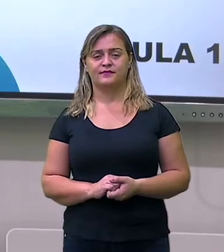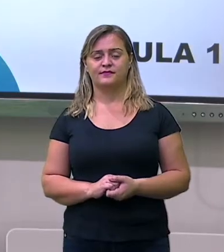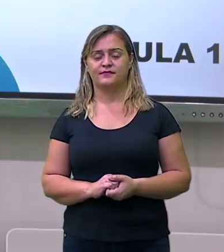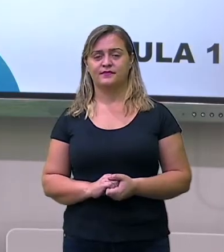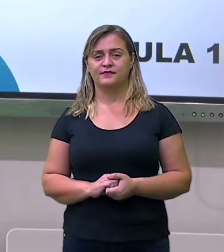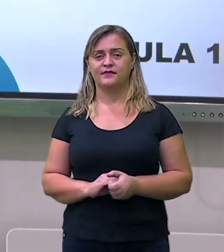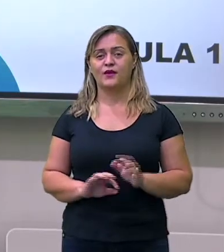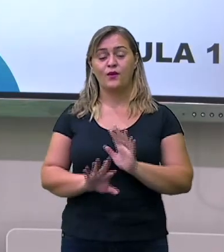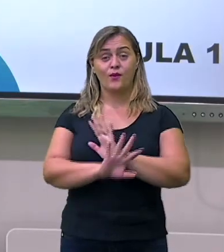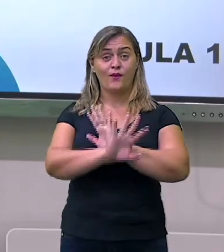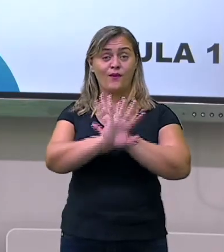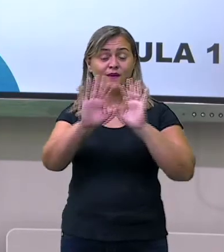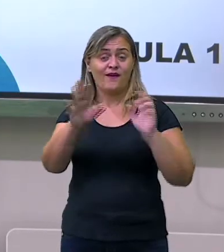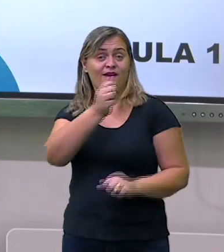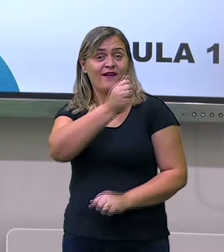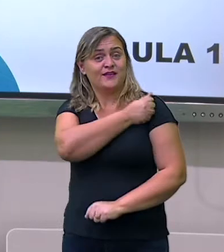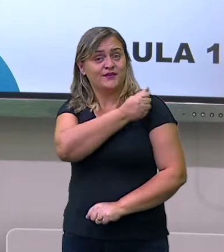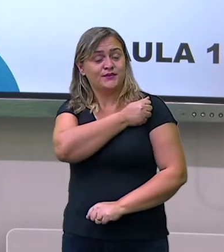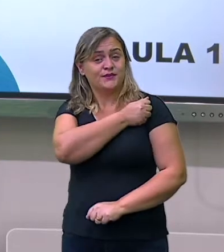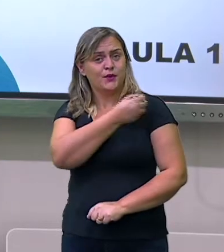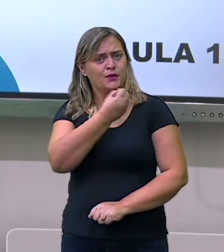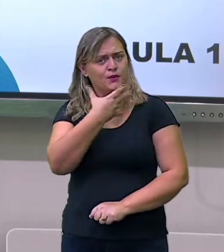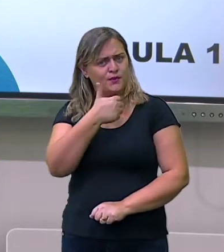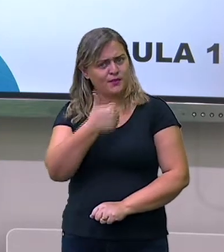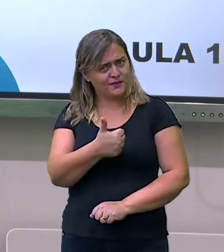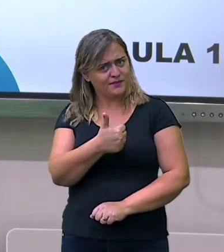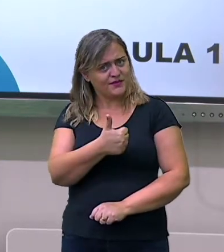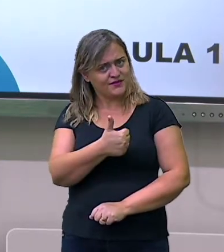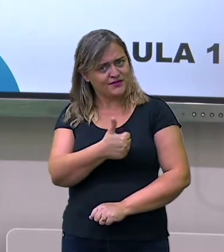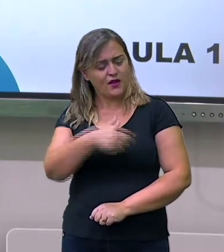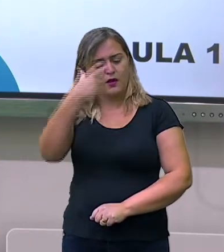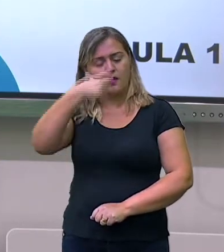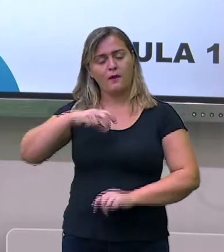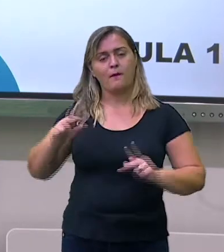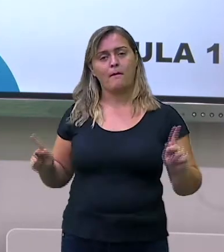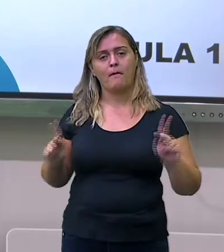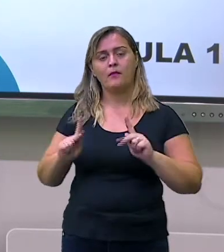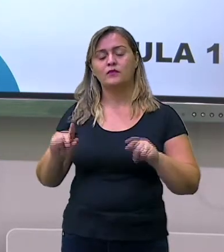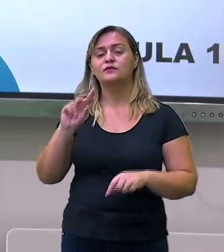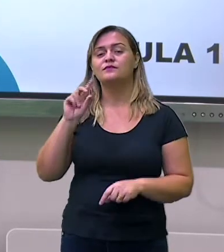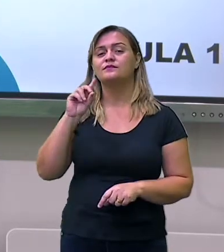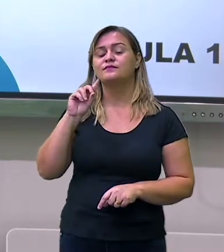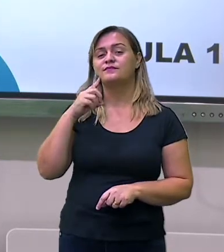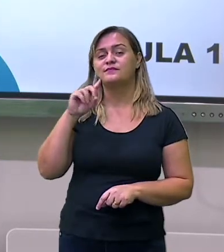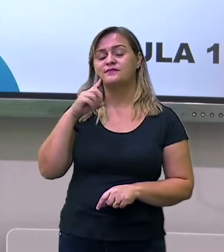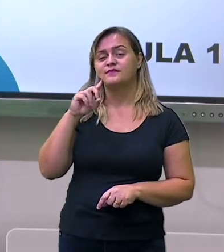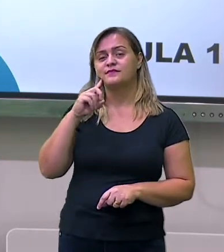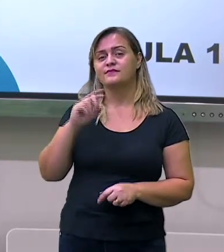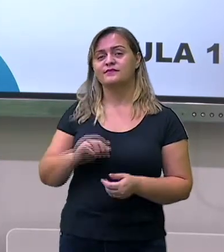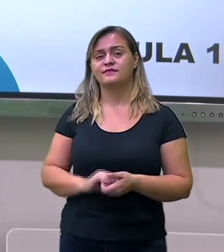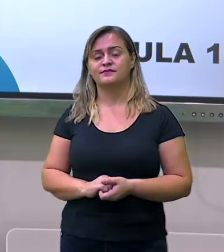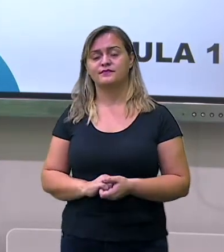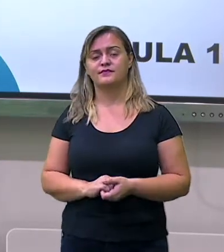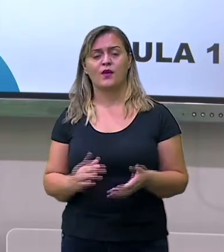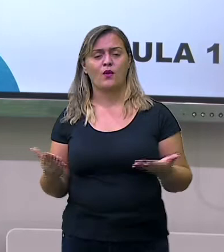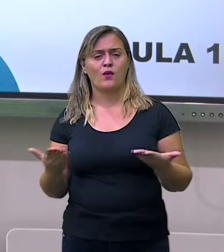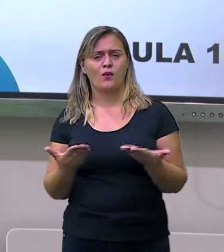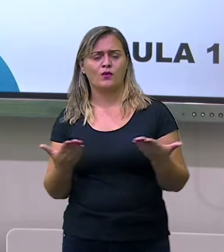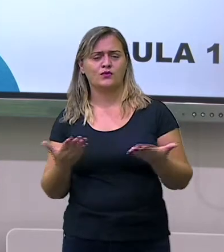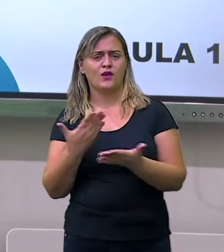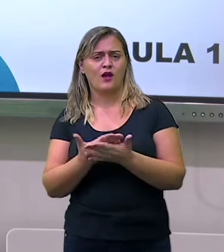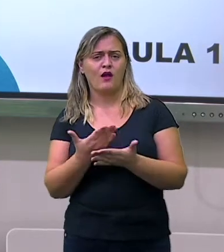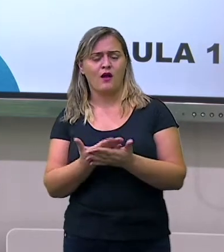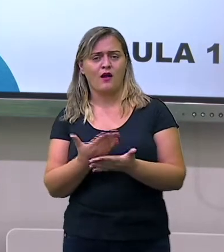Olá, queridos estudantes, tudo bem com vocês? Eu sou a professora Daniele Cristine e nós vamos juntos ficar com o componente curricular